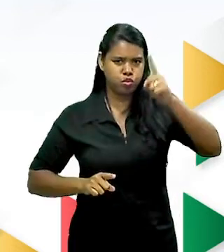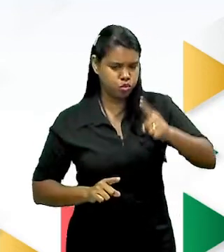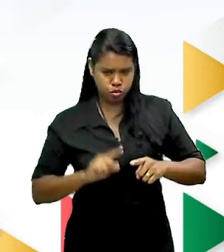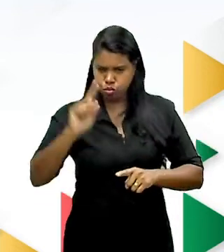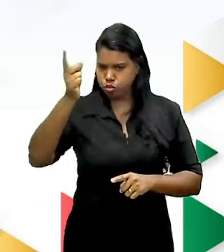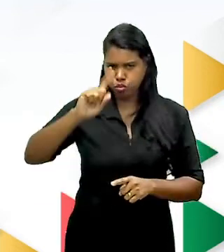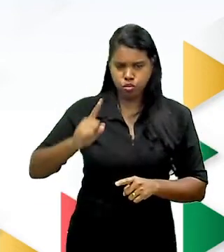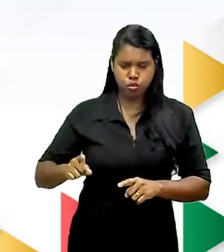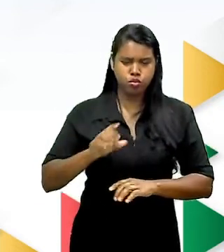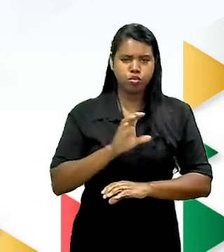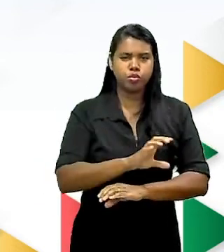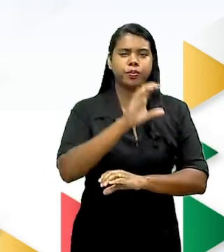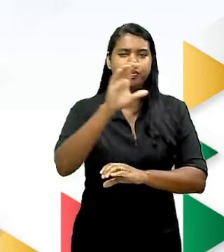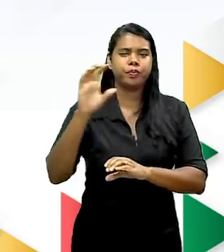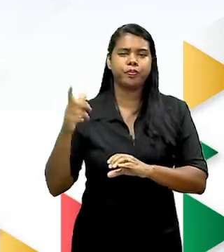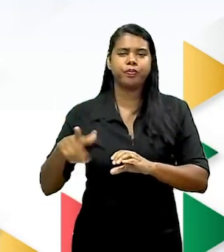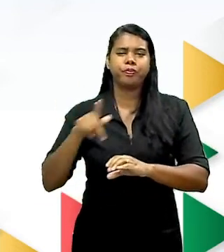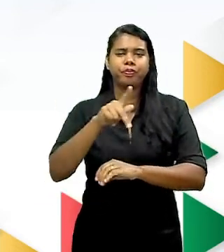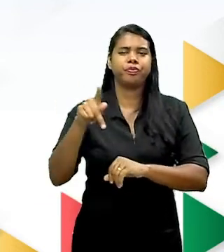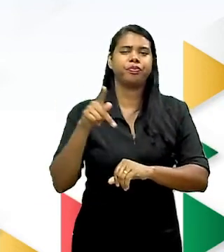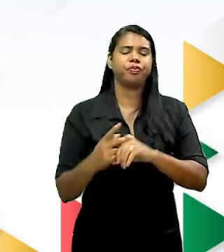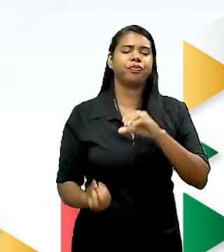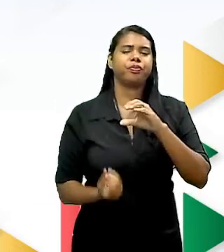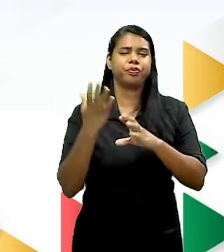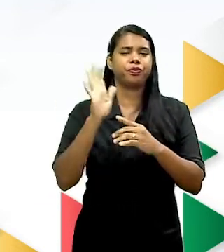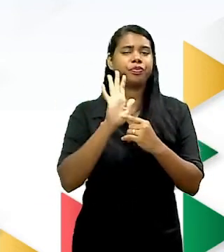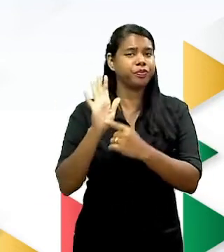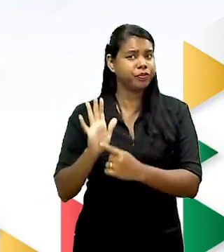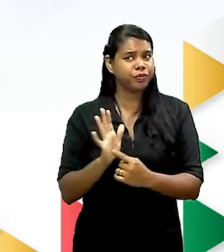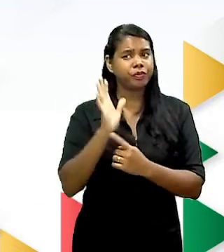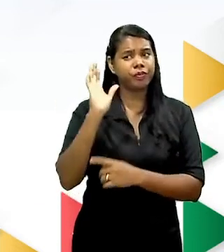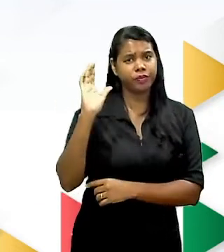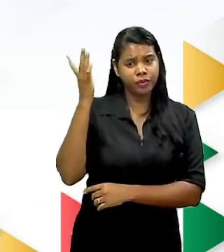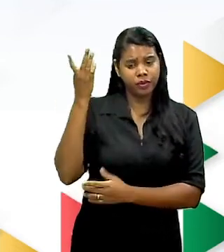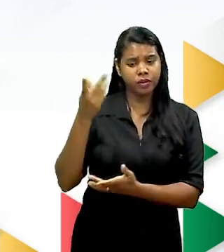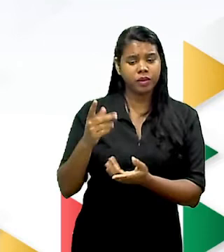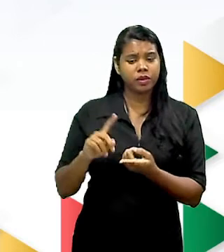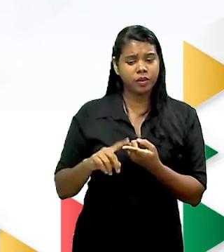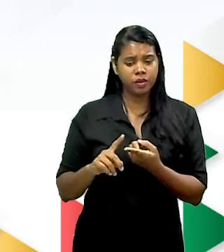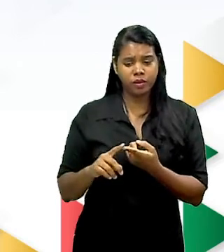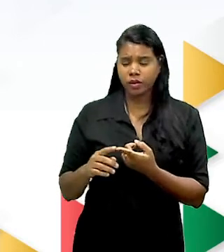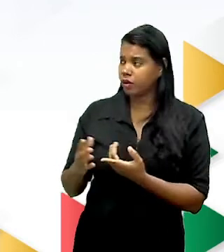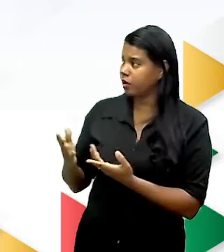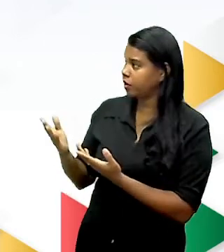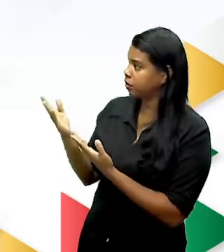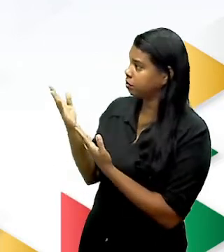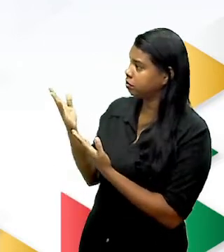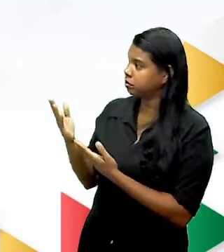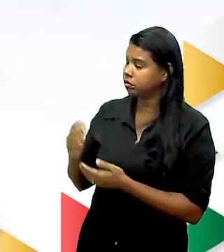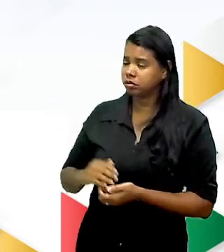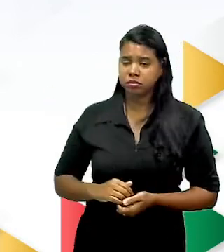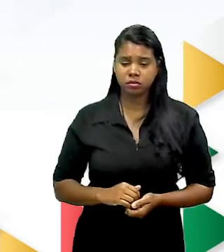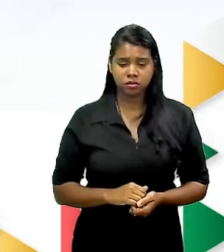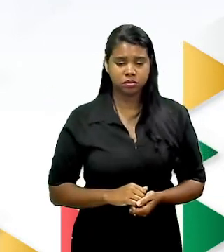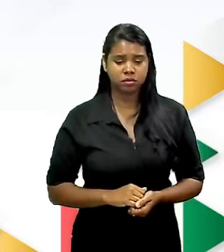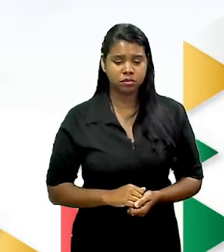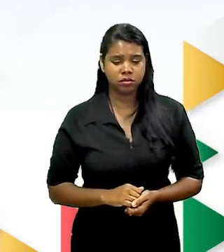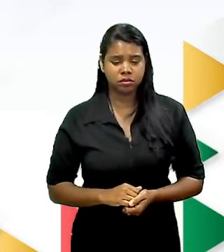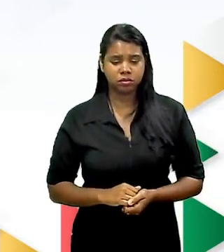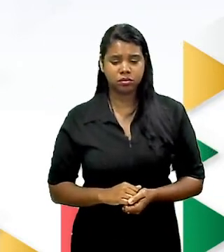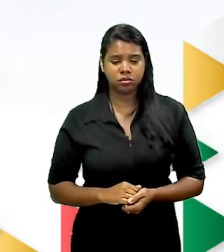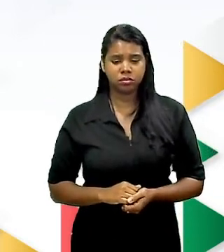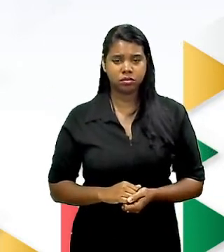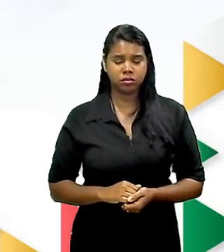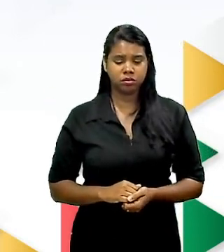regiões de outros países também pode aparecer esses fenômenos. Tá? Temos aqui a questão de